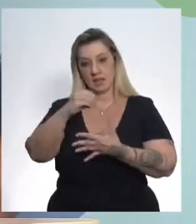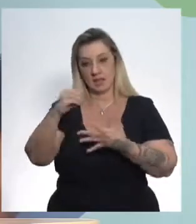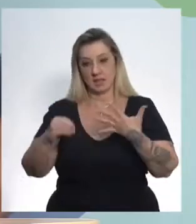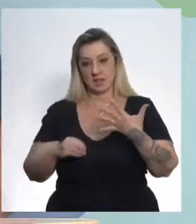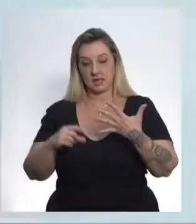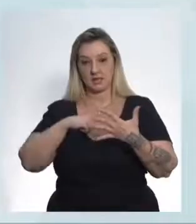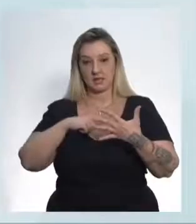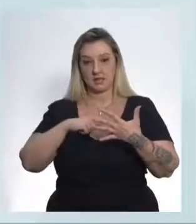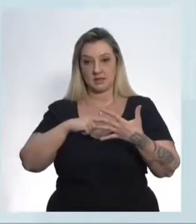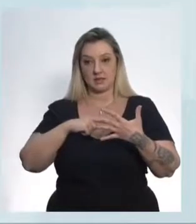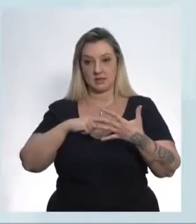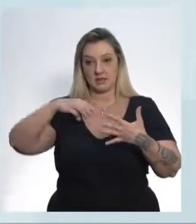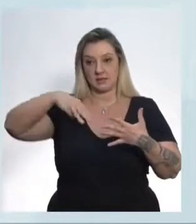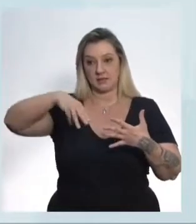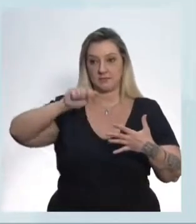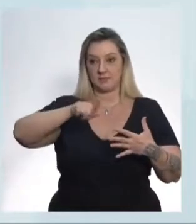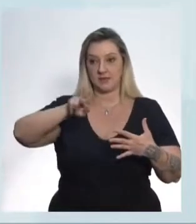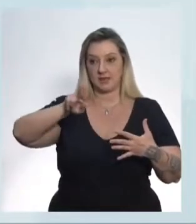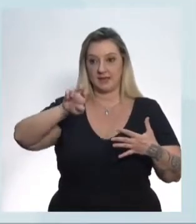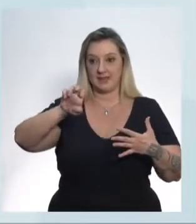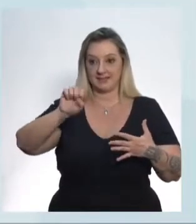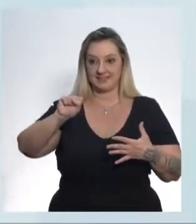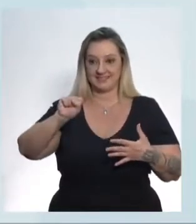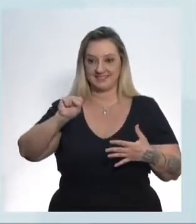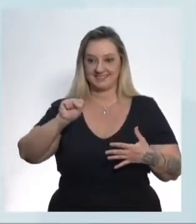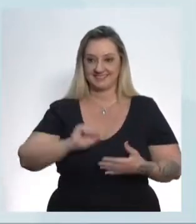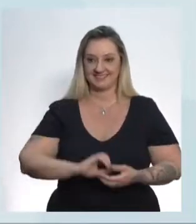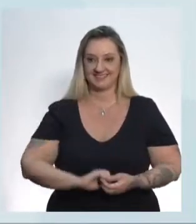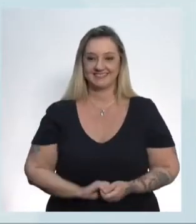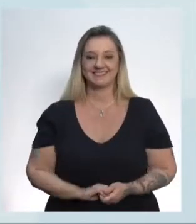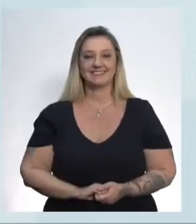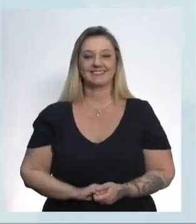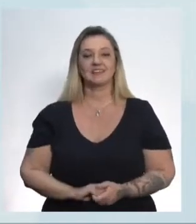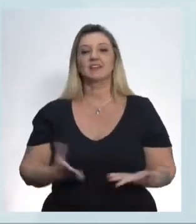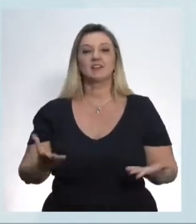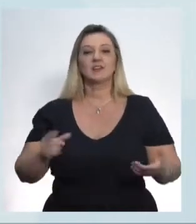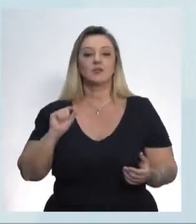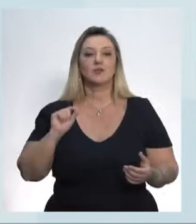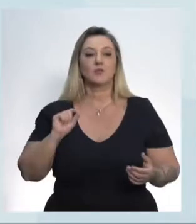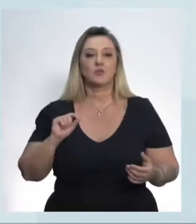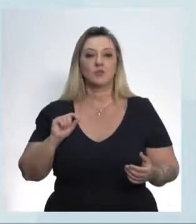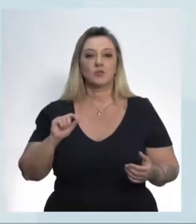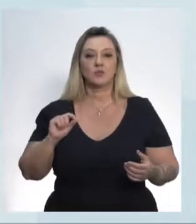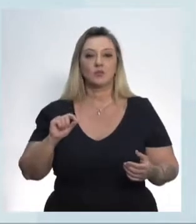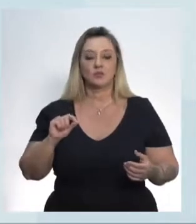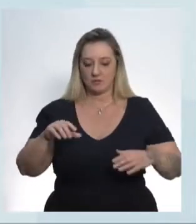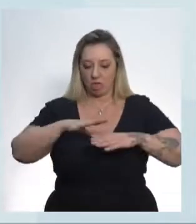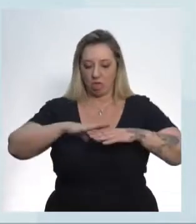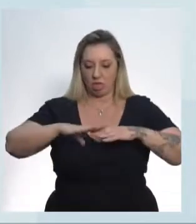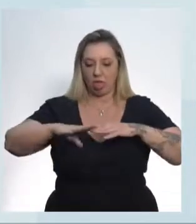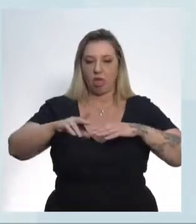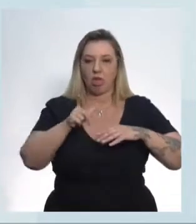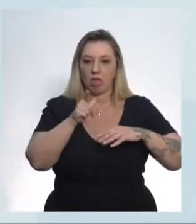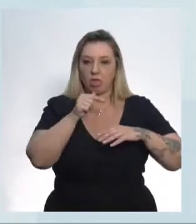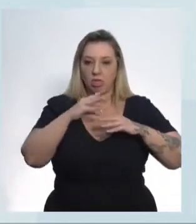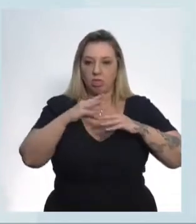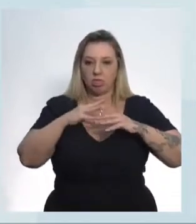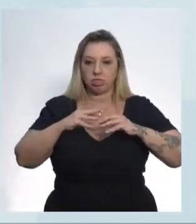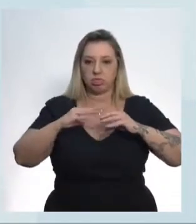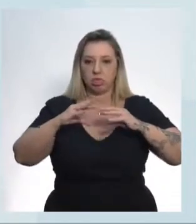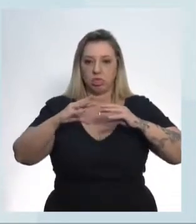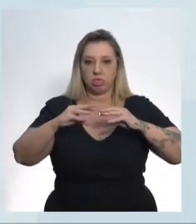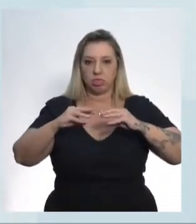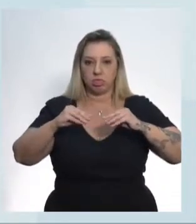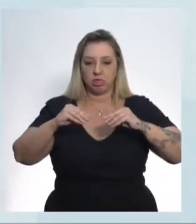são os mangues. Na tela a gente está vendo o que é um mangue, né? Nada mais é um manguezal de zona úmida, basicamente em